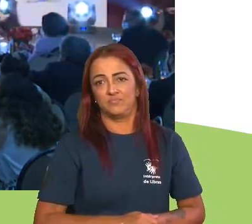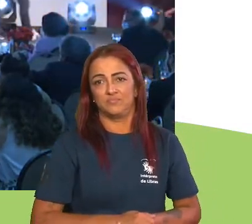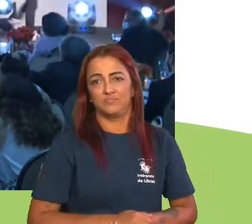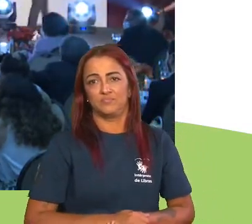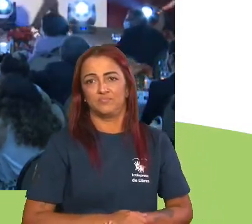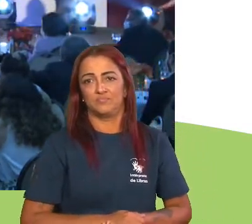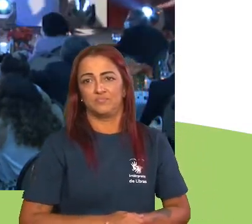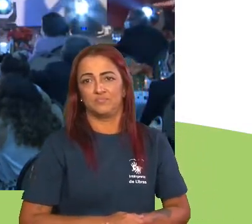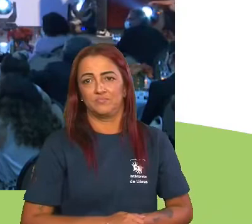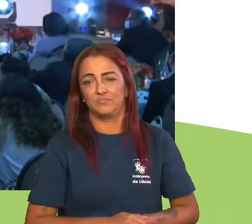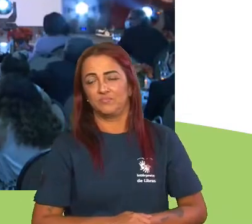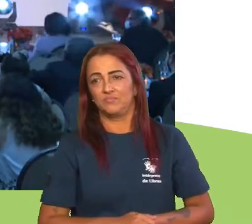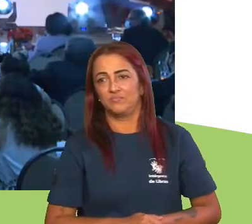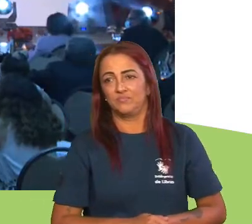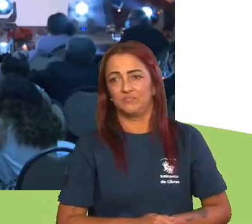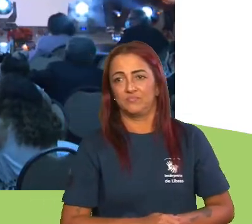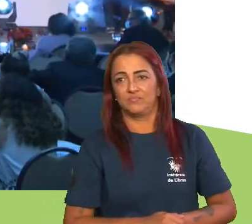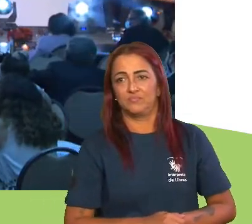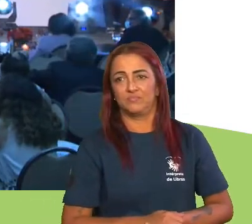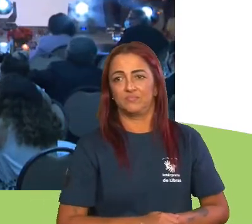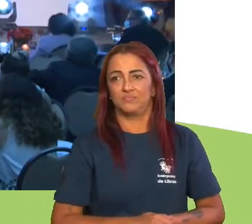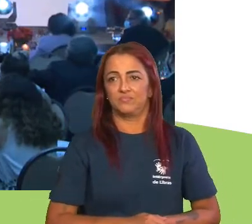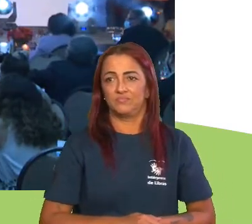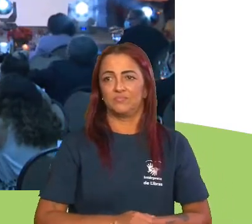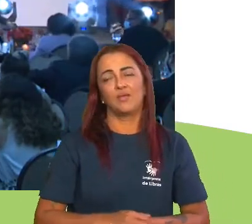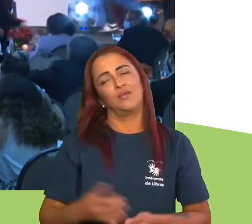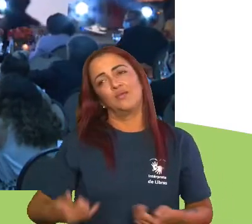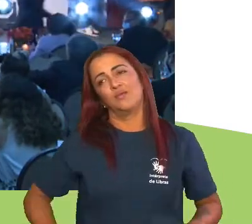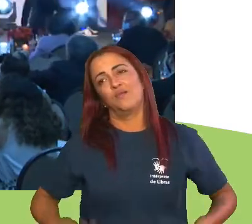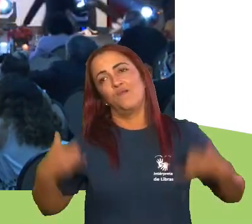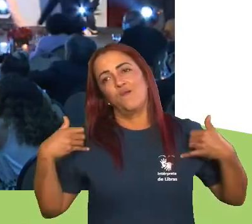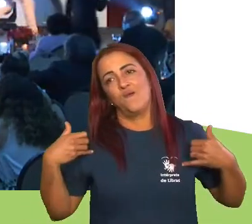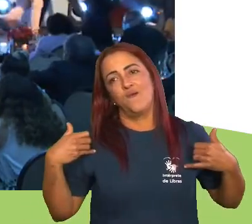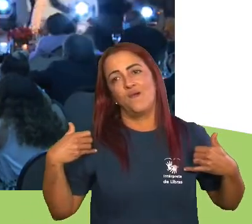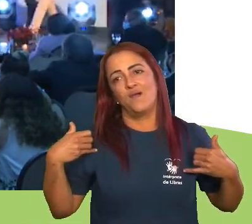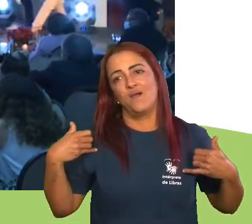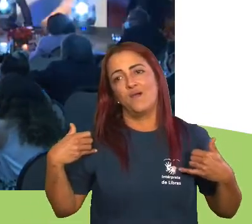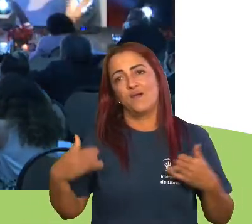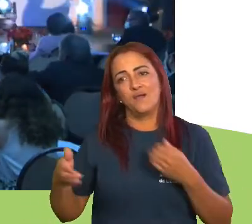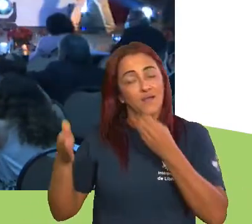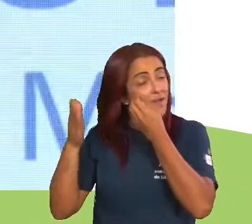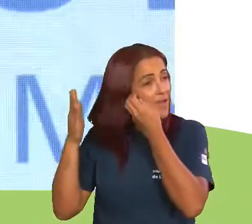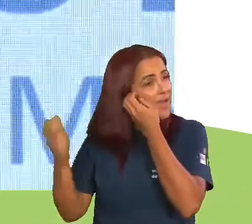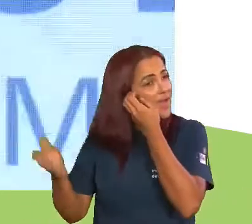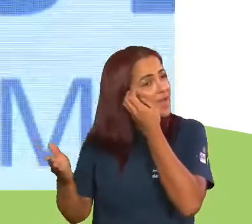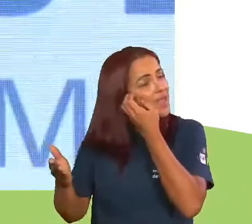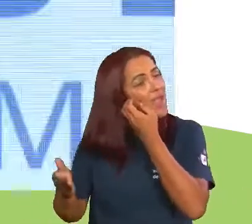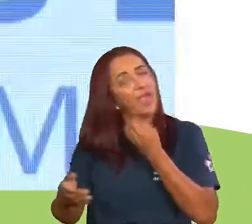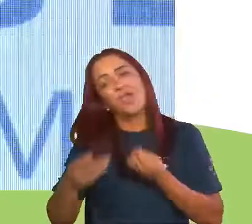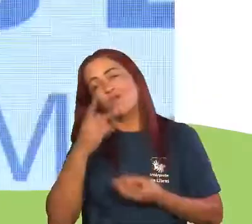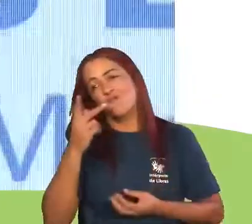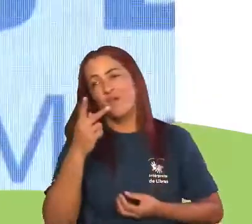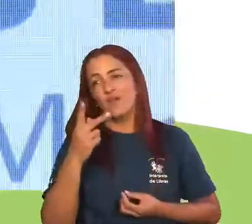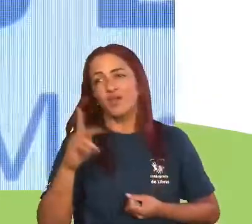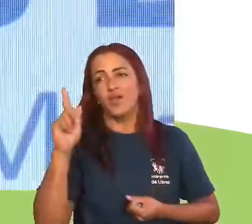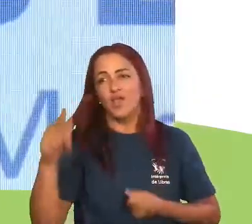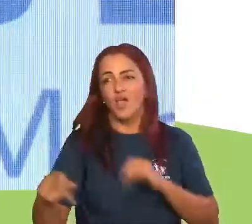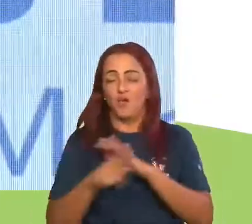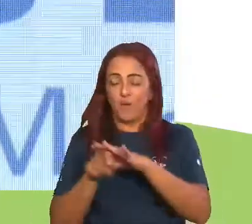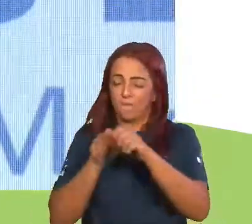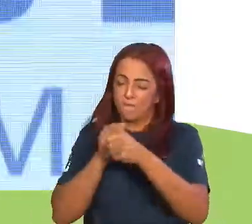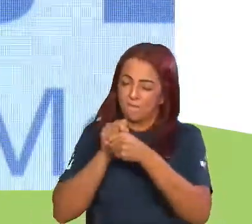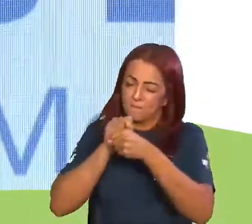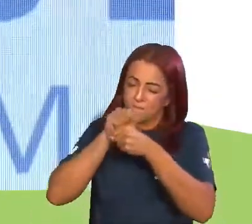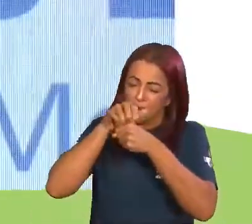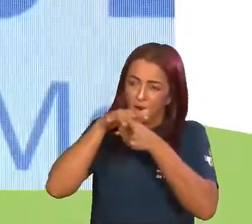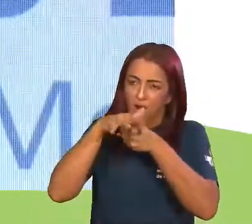Gente, que honra. Esse cara é uma... Sabe o que eu falo? Ele é uma cachoeira.